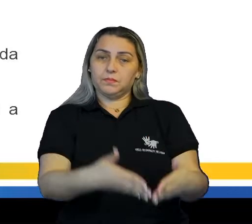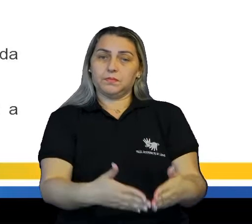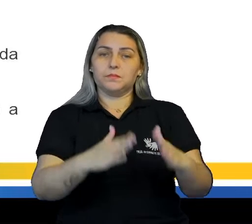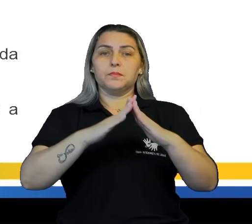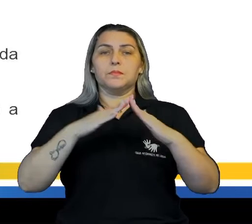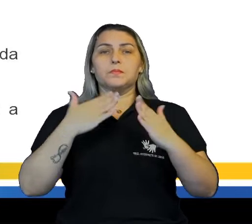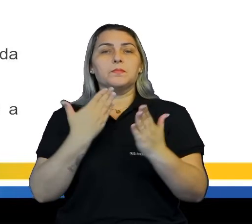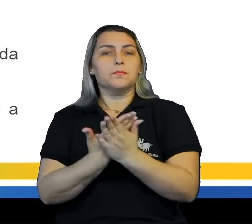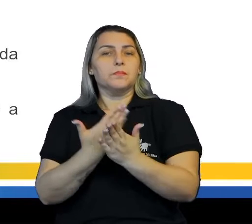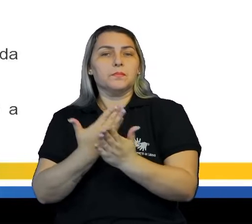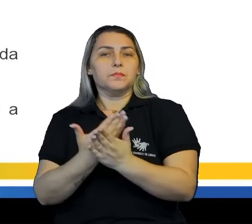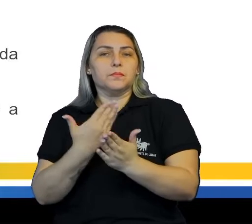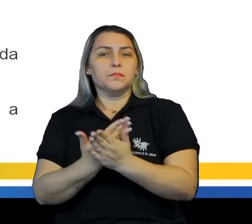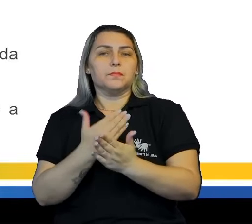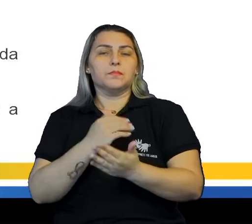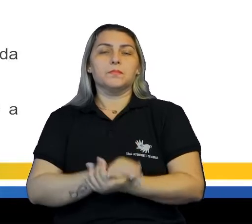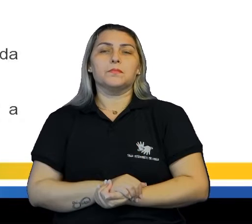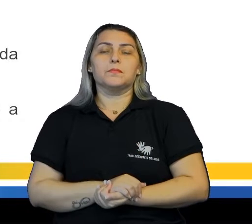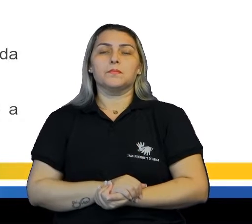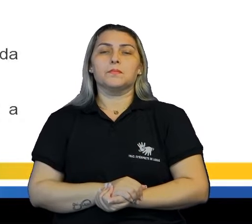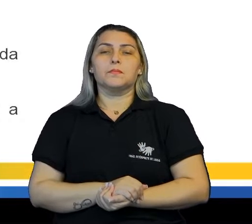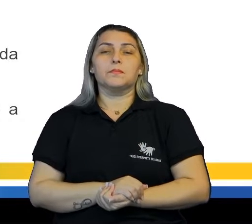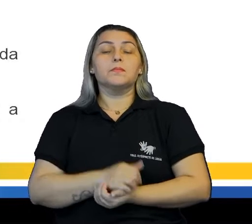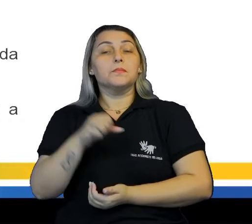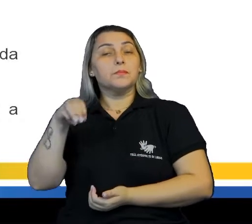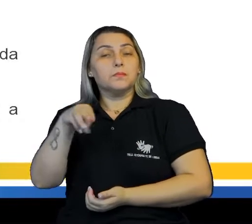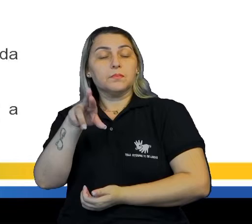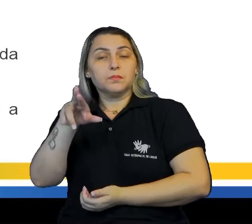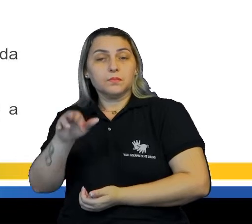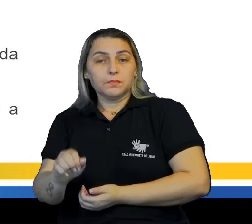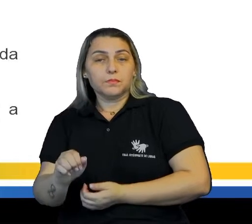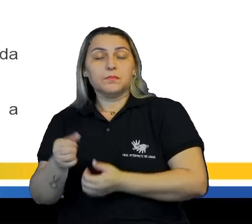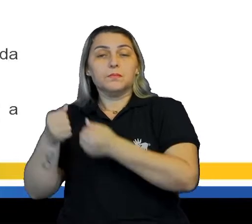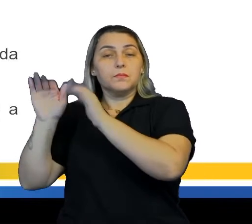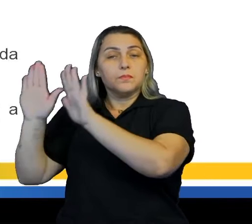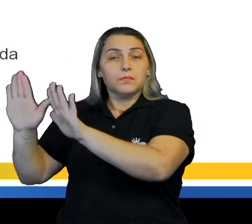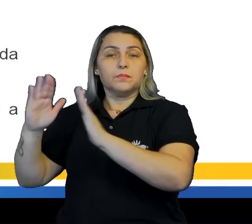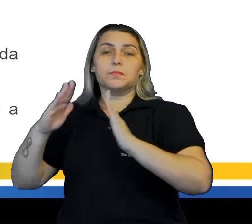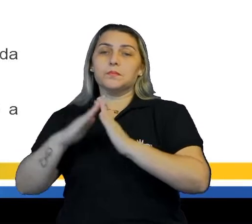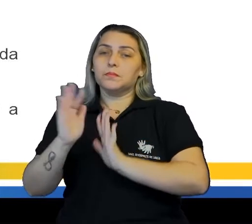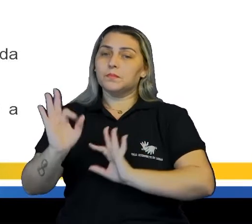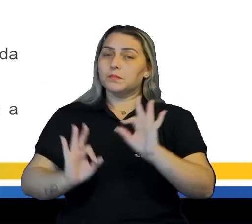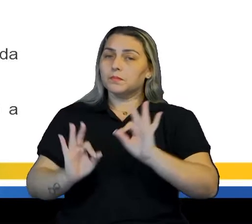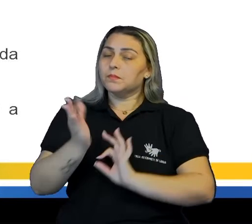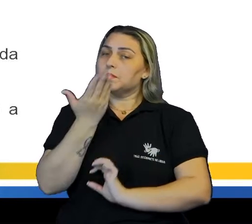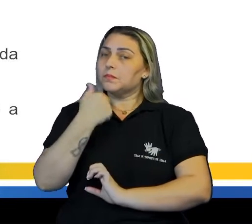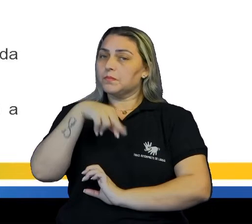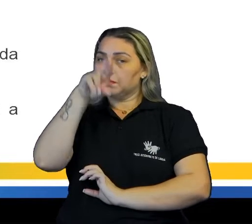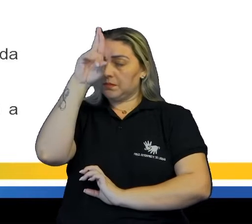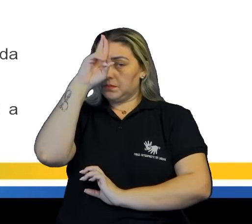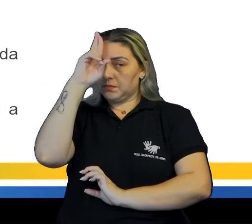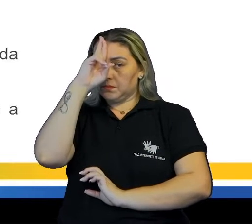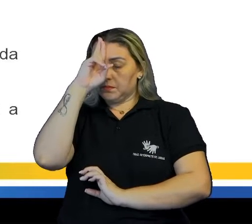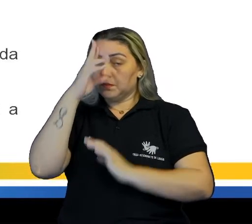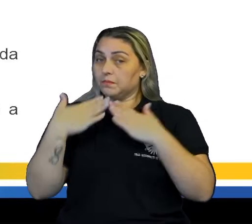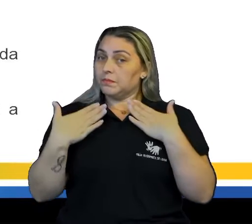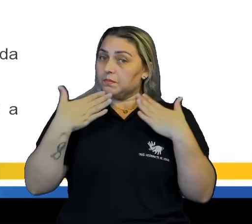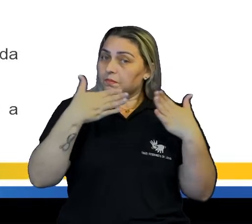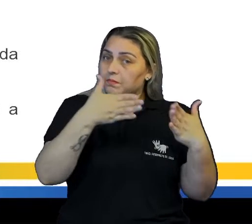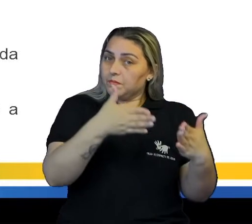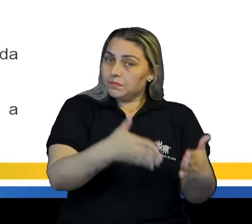da escola. Nisso, a Maria ficou em casa preparando o almoço. Quando